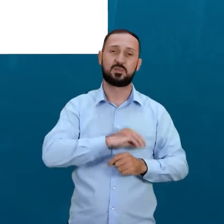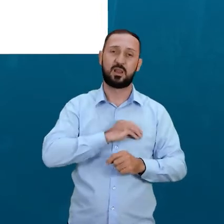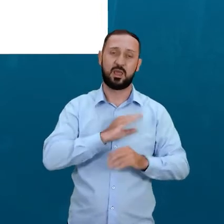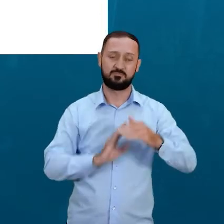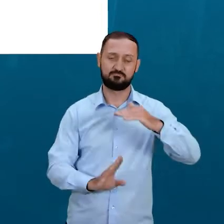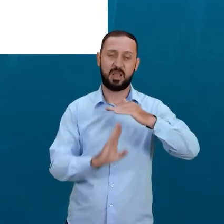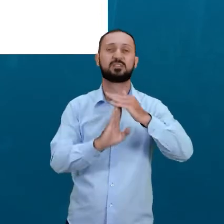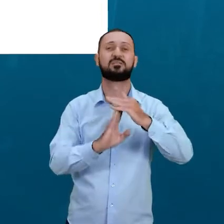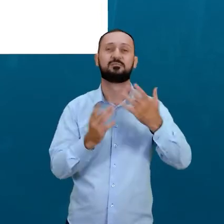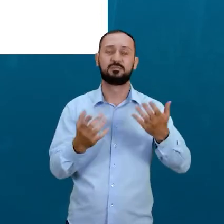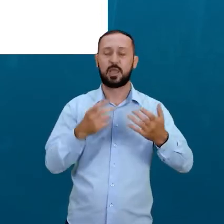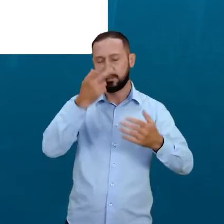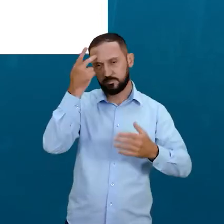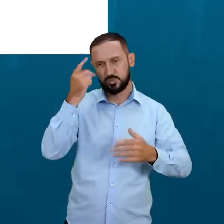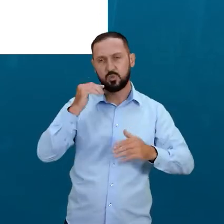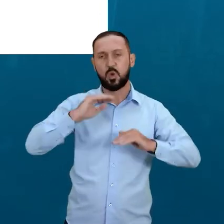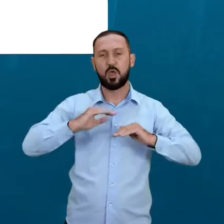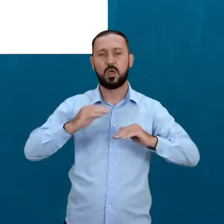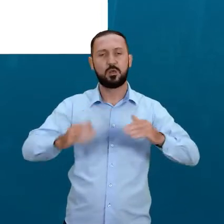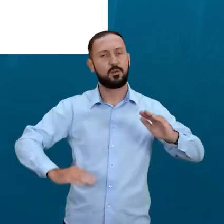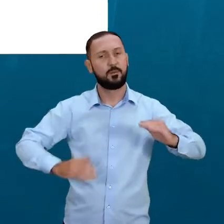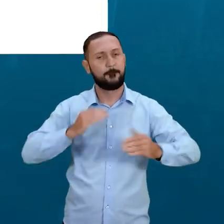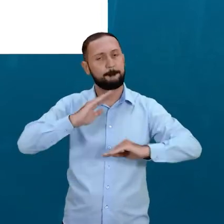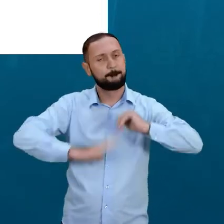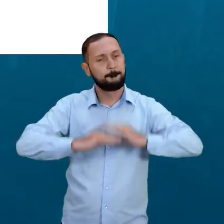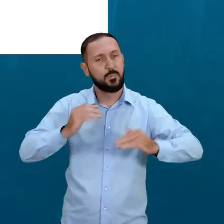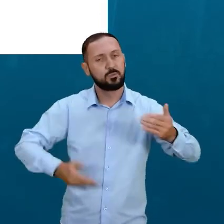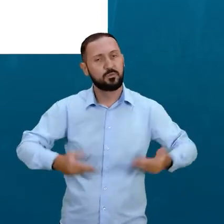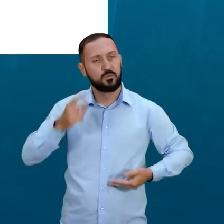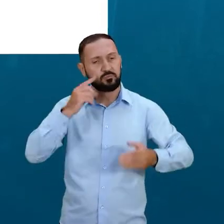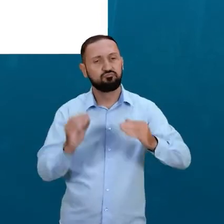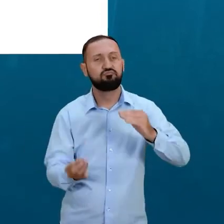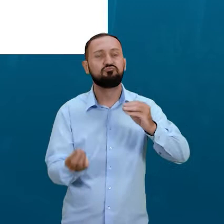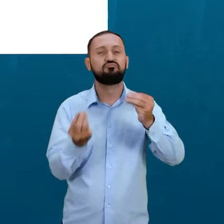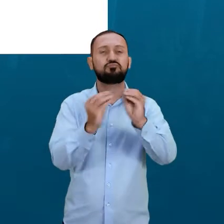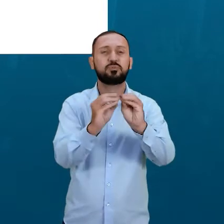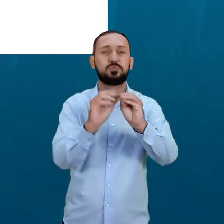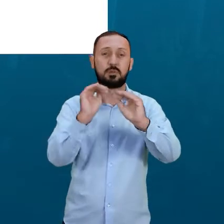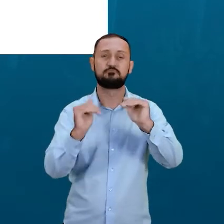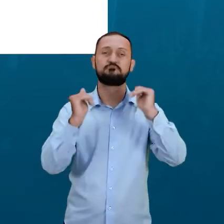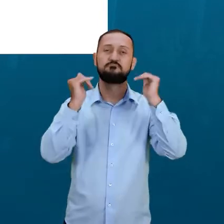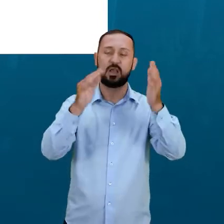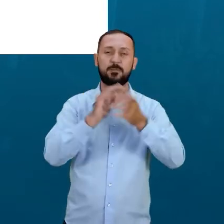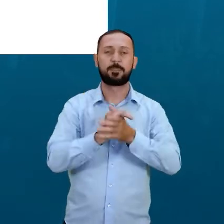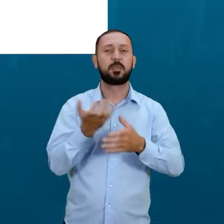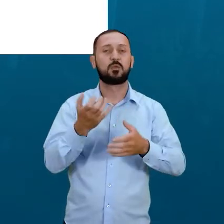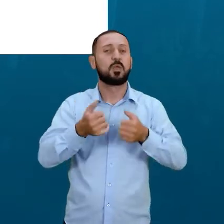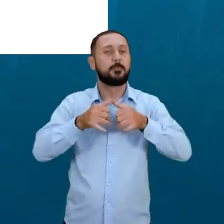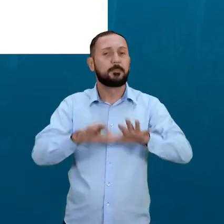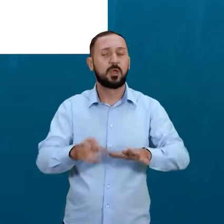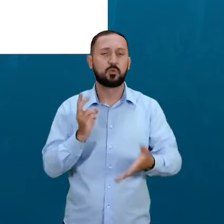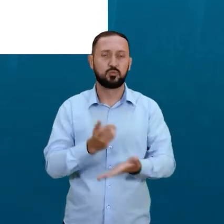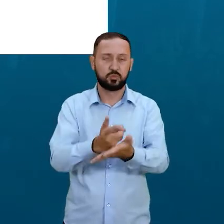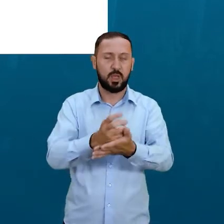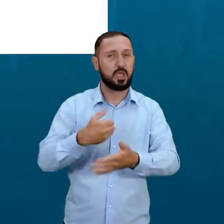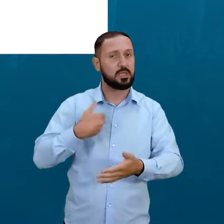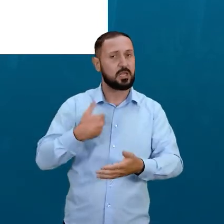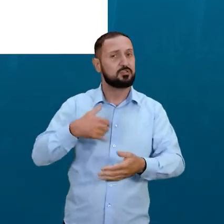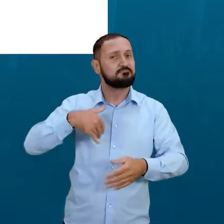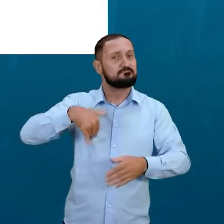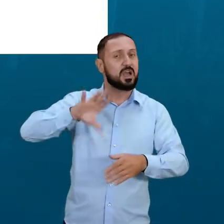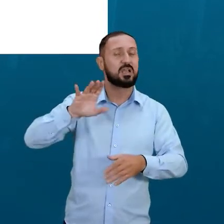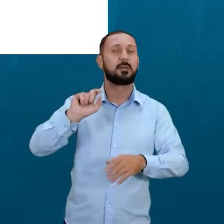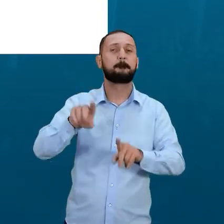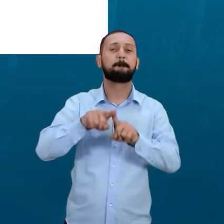5.839,45. E os servidores farão uma contribuição relativa ao valor acima do teto. O abono de permanência para quem alcançou a idade mínima,